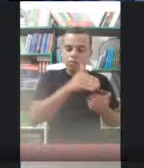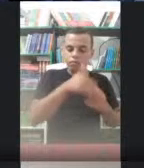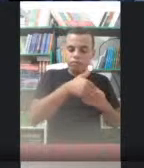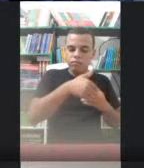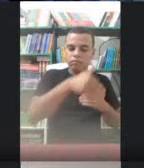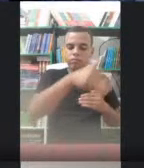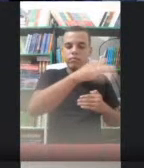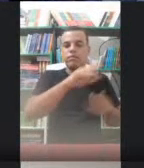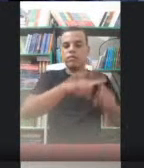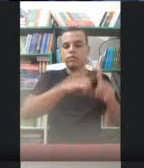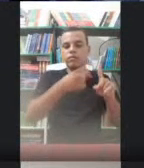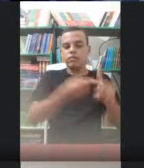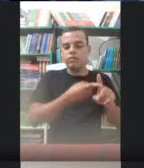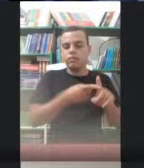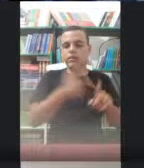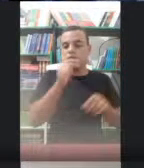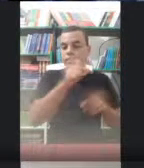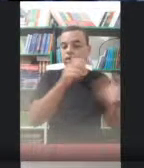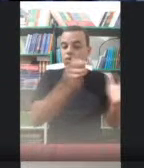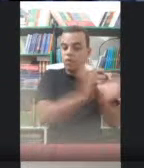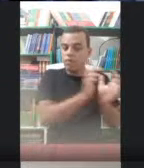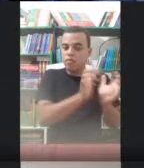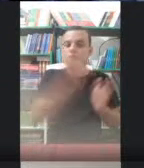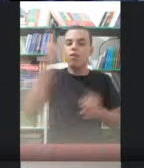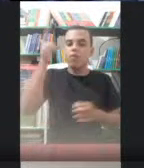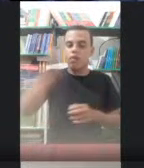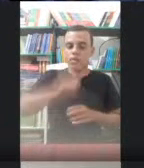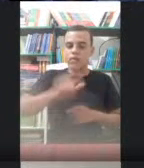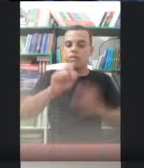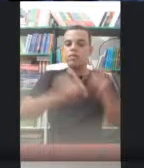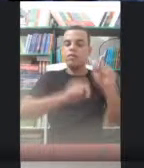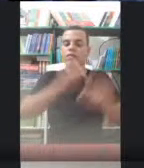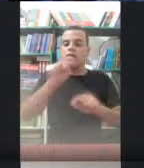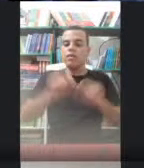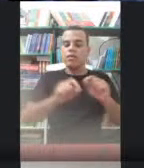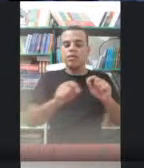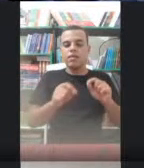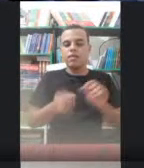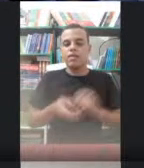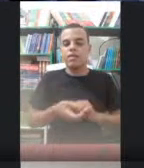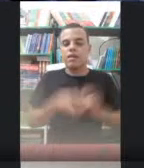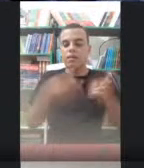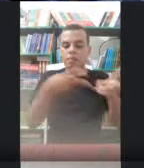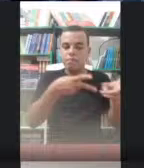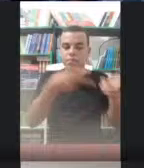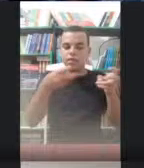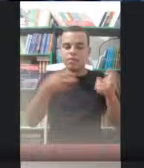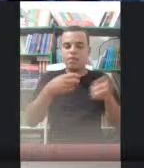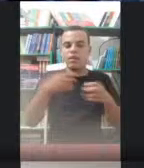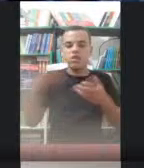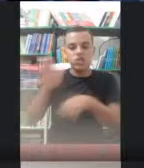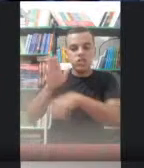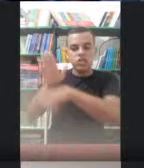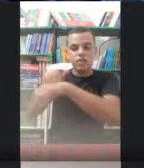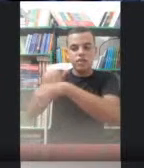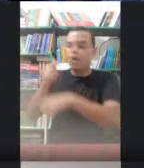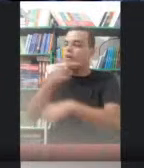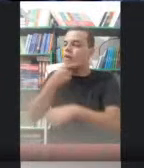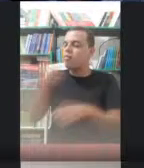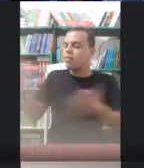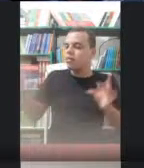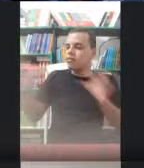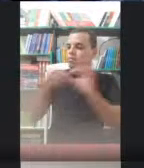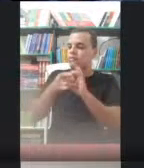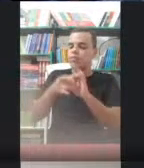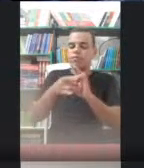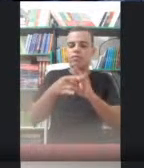ela conseguiu, de uma forma bem, assim, inusitada, atrair esses homens e vincular mesmo, né, vincular.